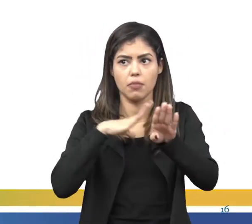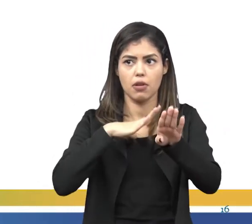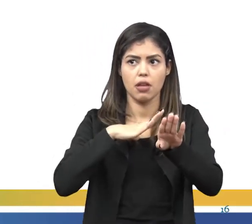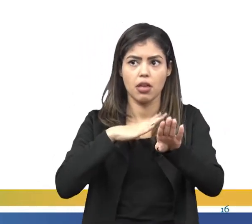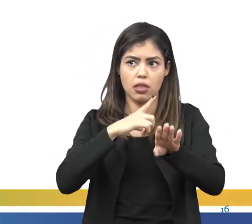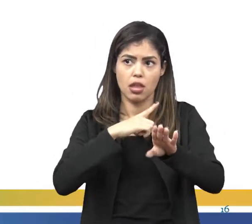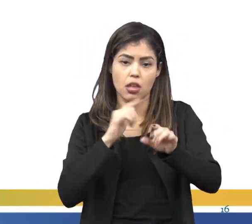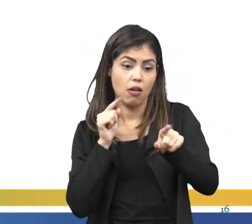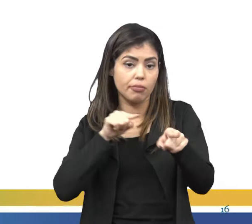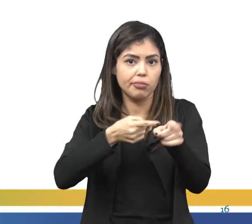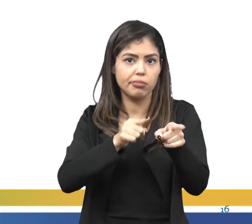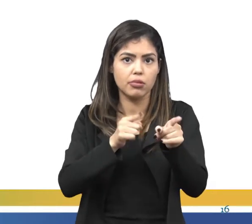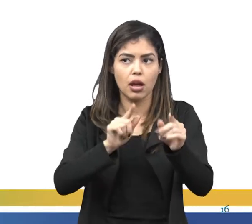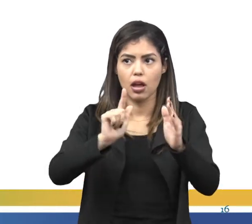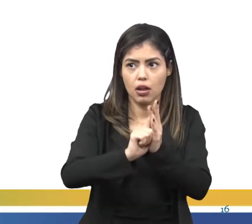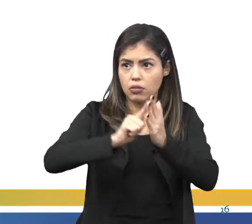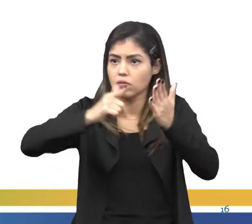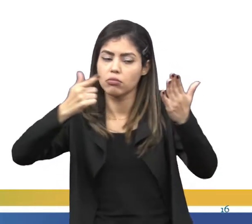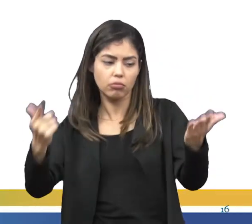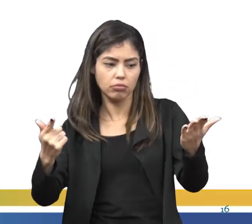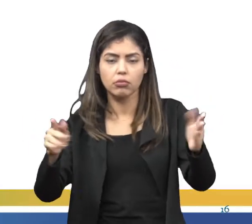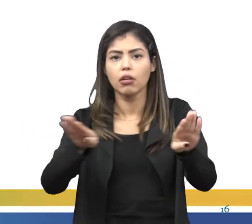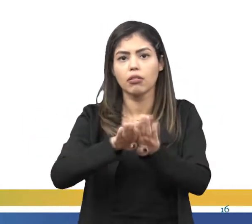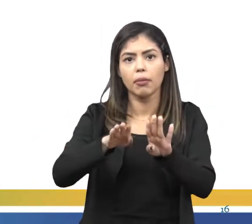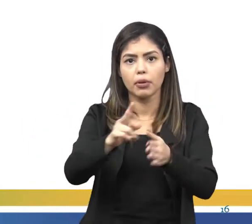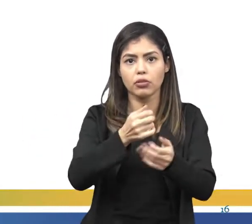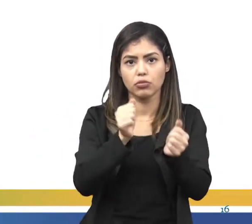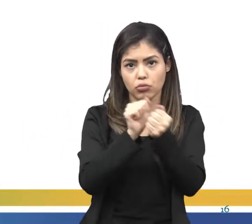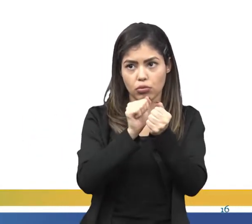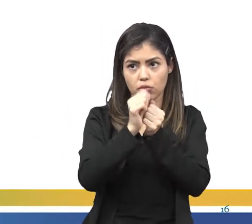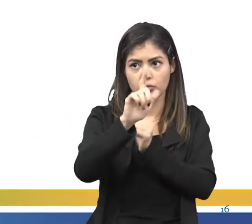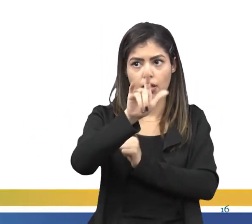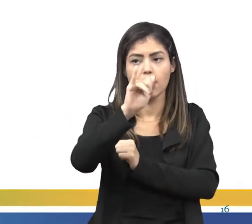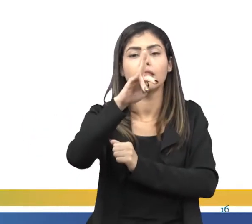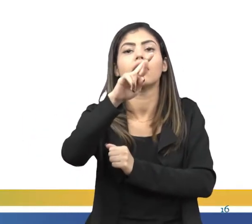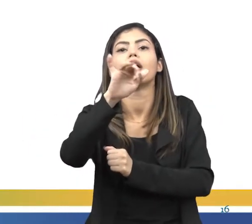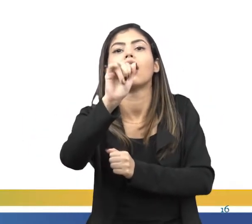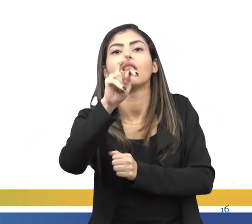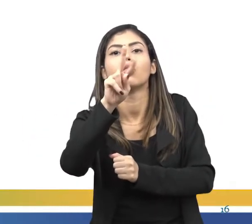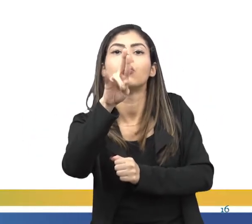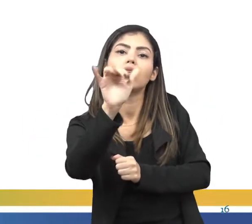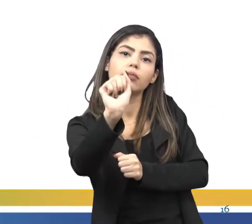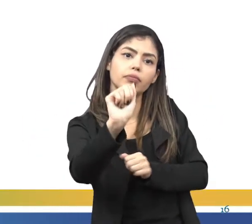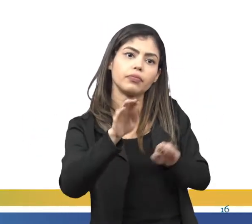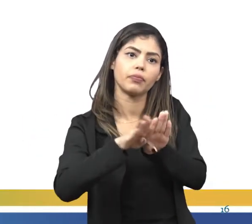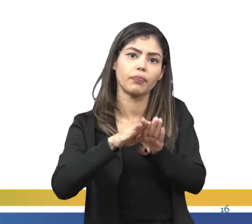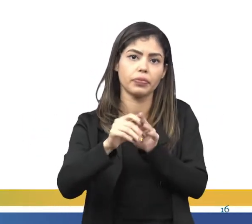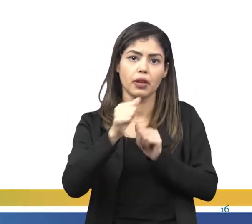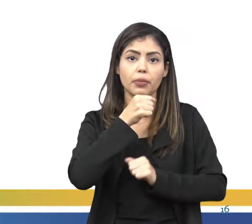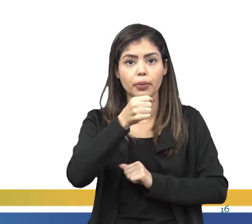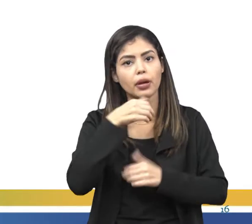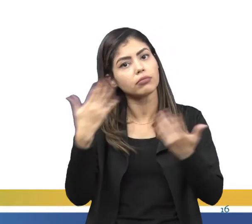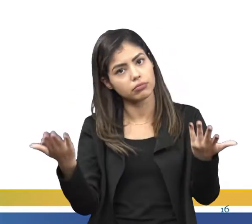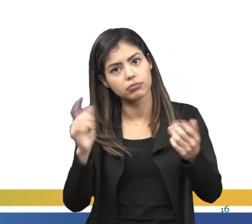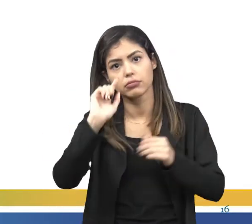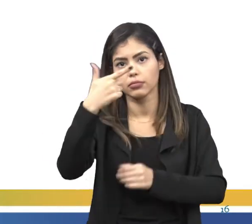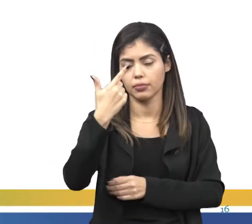de estilo entre o jornalismo e a literatura, ou seja, o estilo jornalístico e literário.